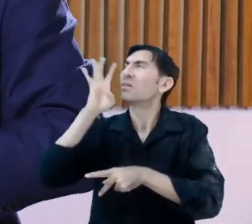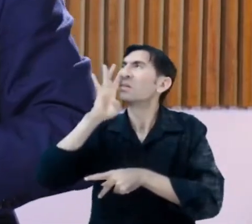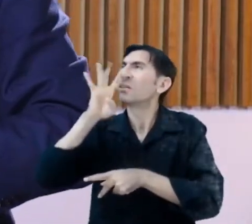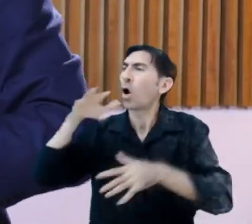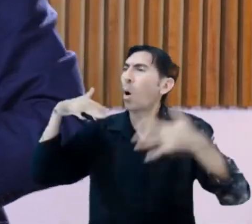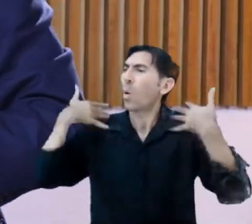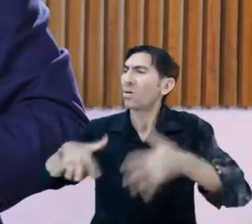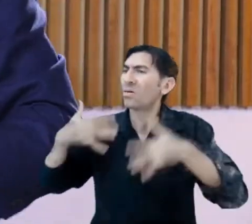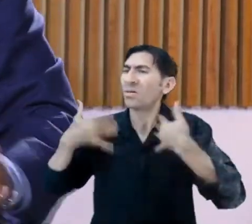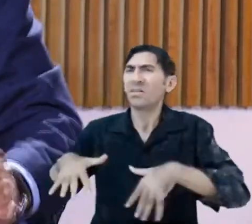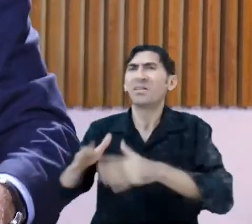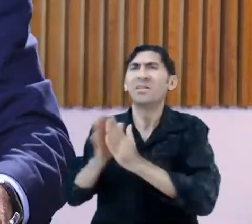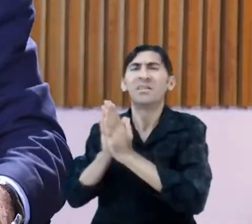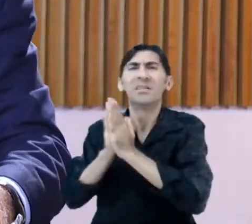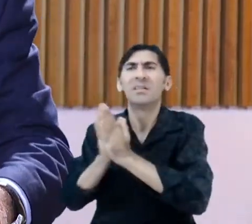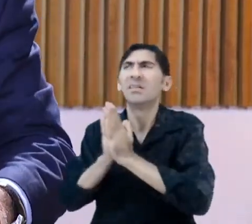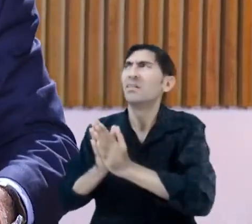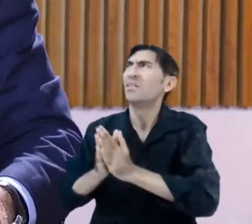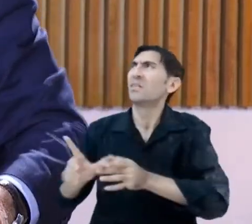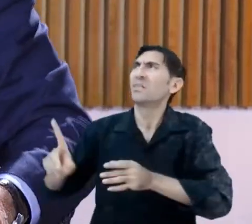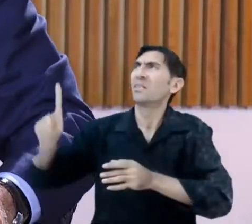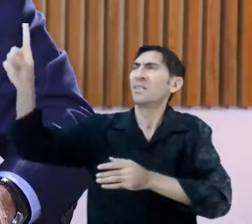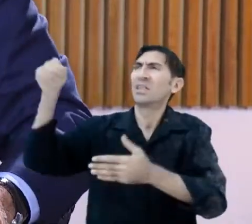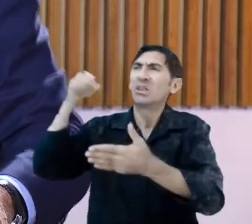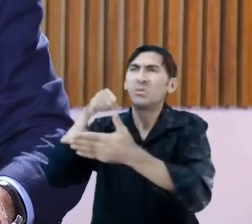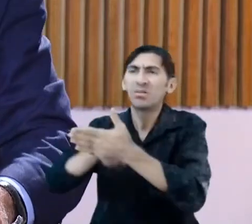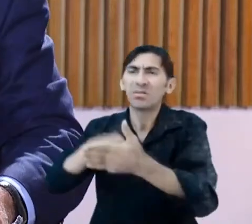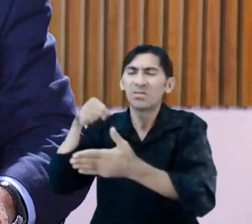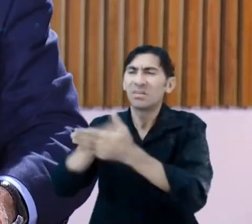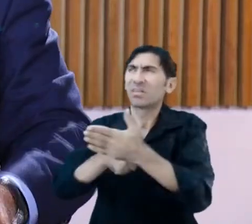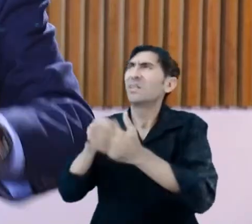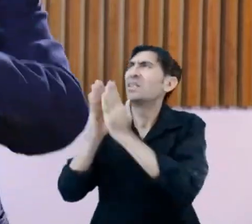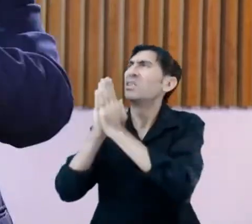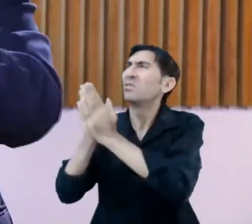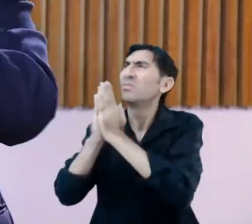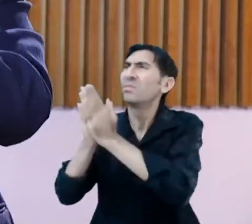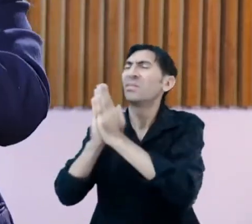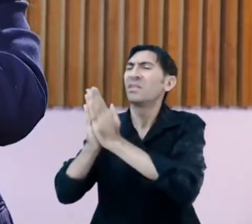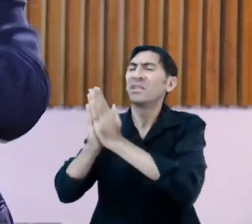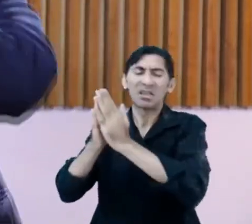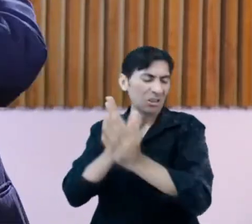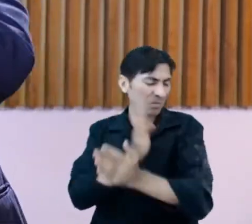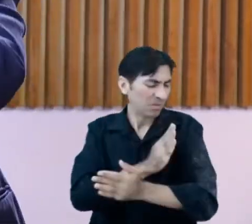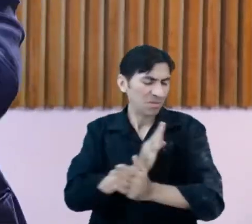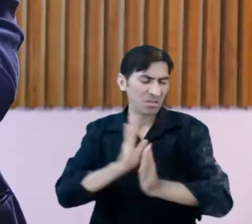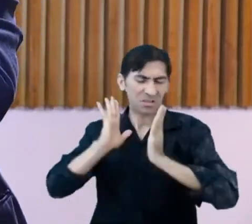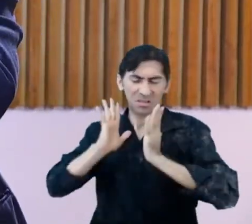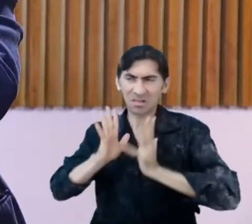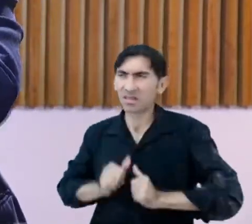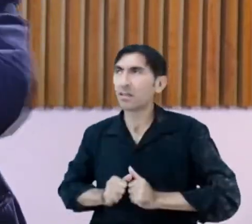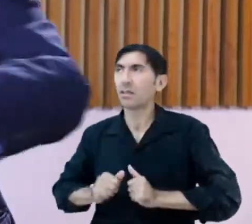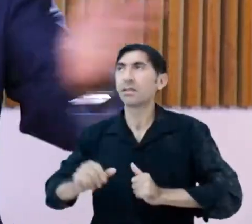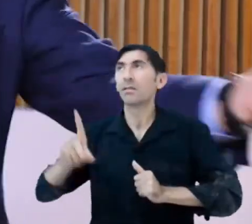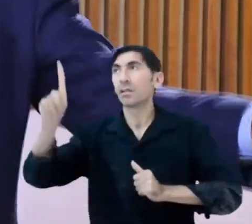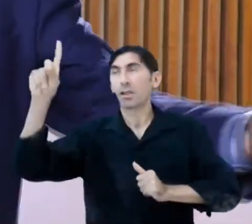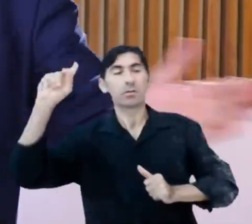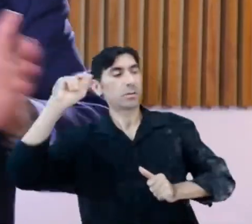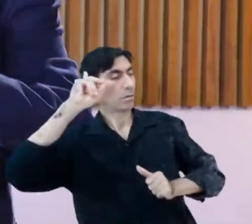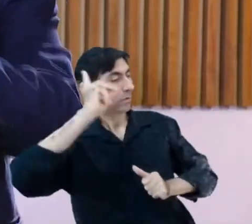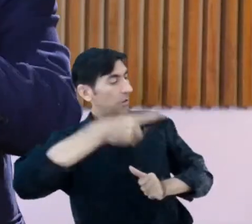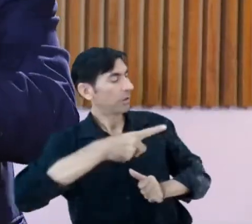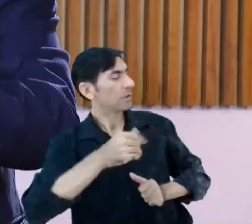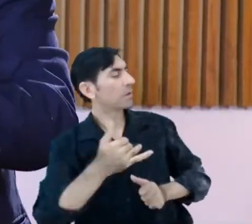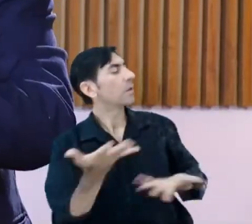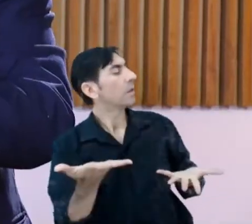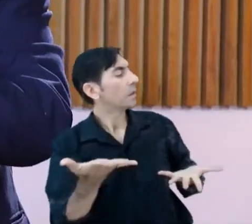própria condição. Quando eles estão lutando por pureza, estão suplicando por pureza, é dada a ordem, tirai-lhe essas vestes sujas